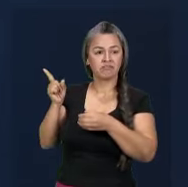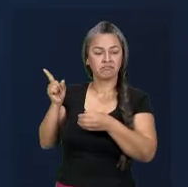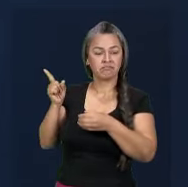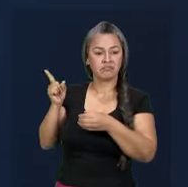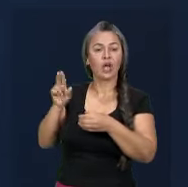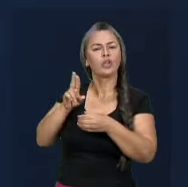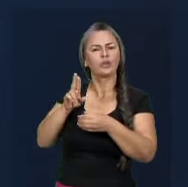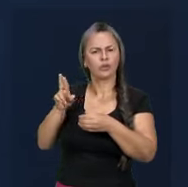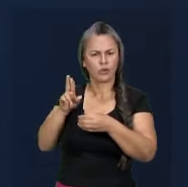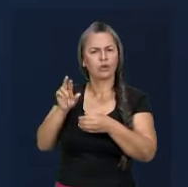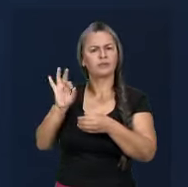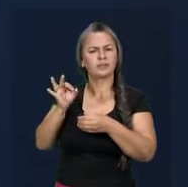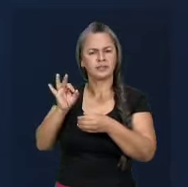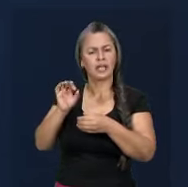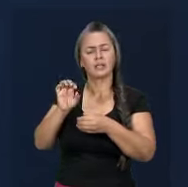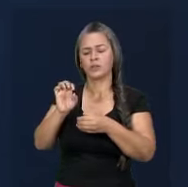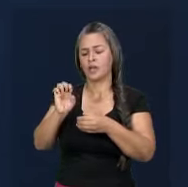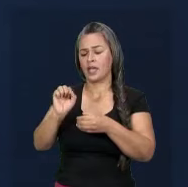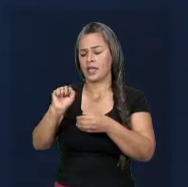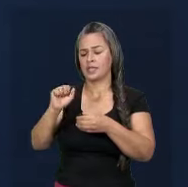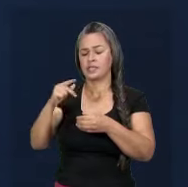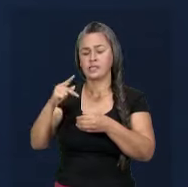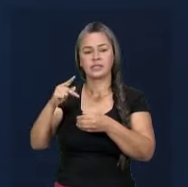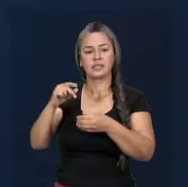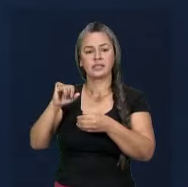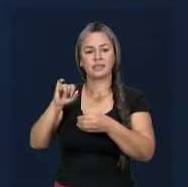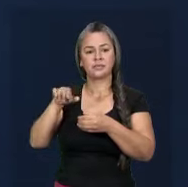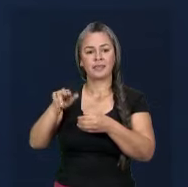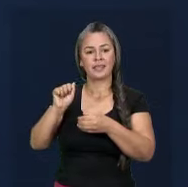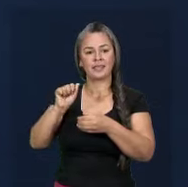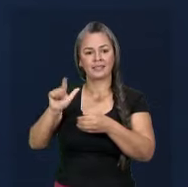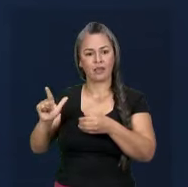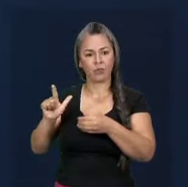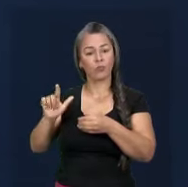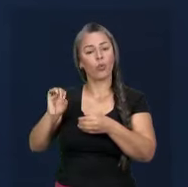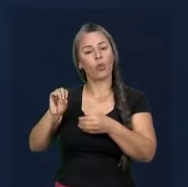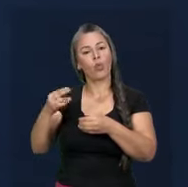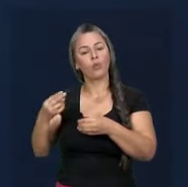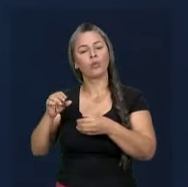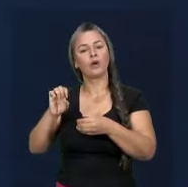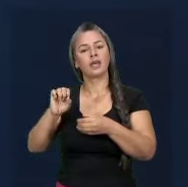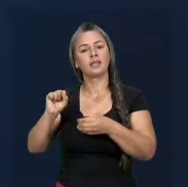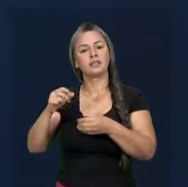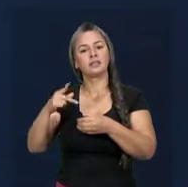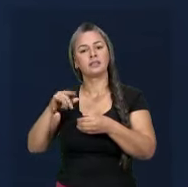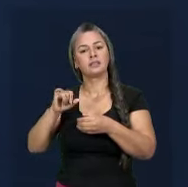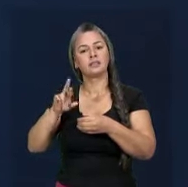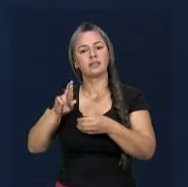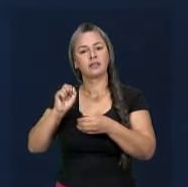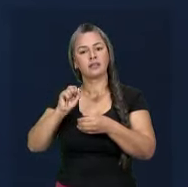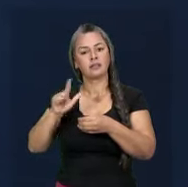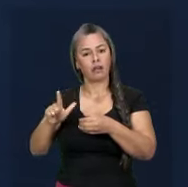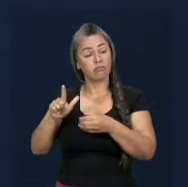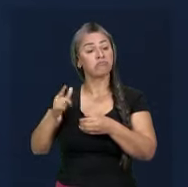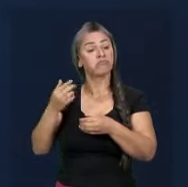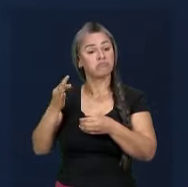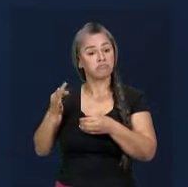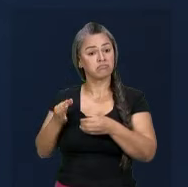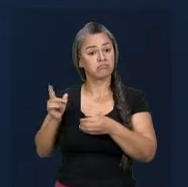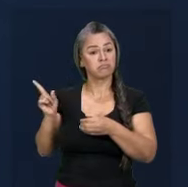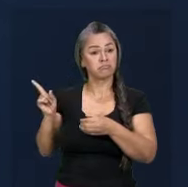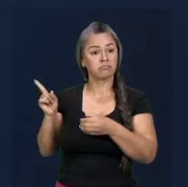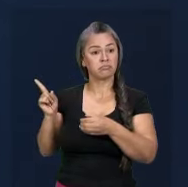Os dois nomes estão corretos porque são sinônimos. E aqui eu tenho a visualização de